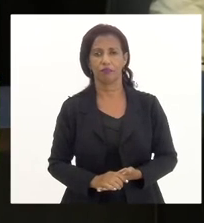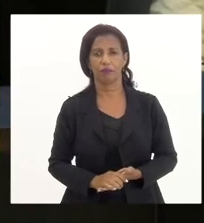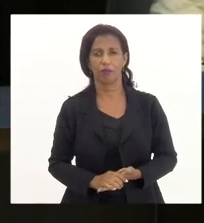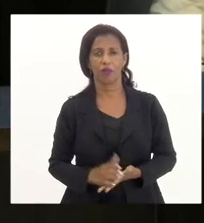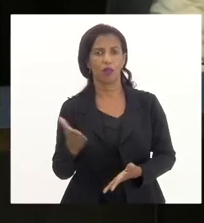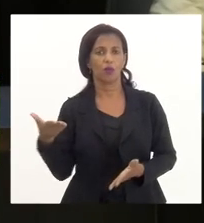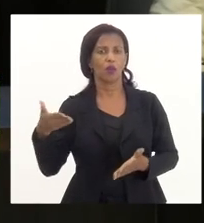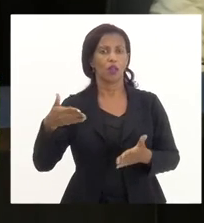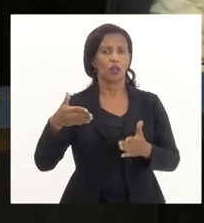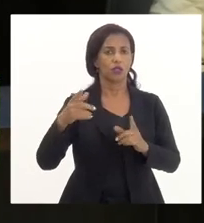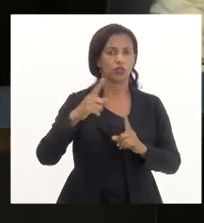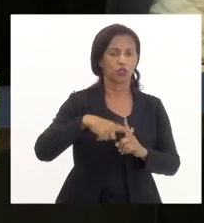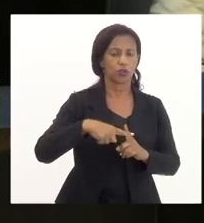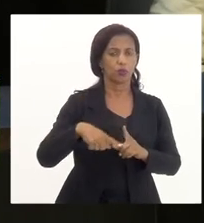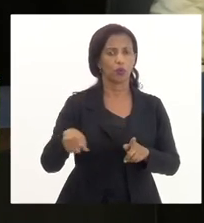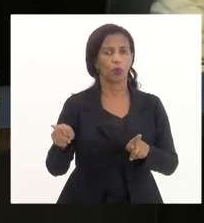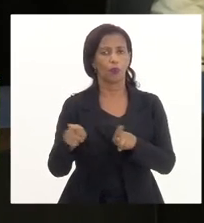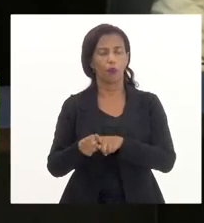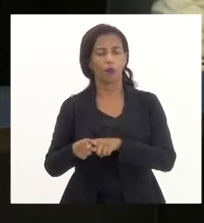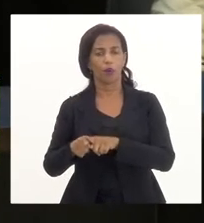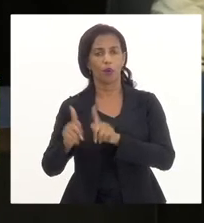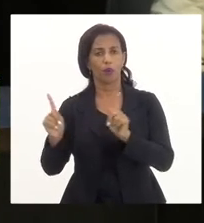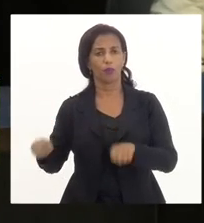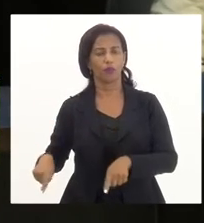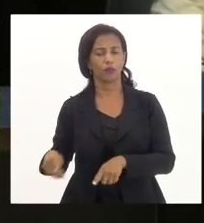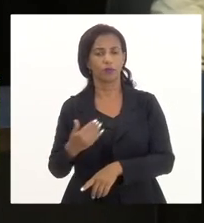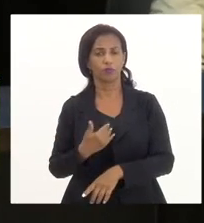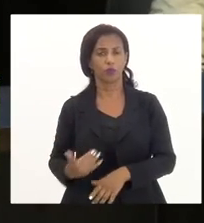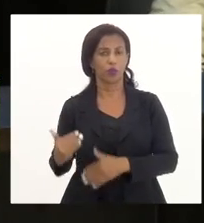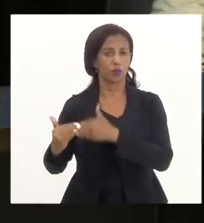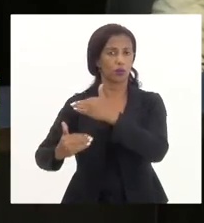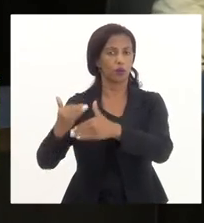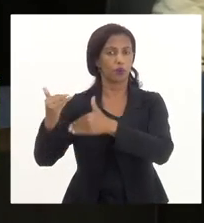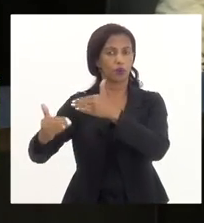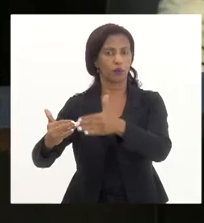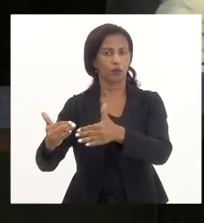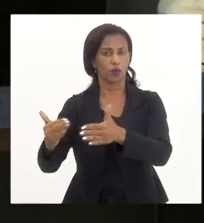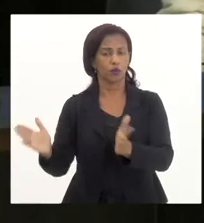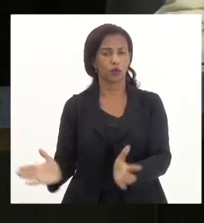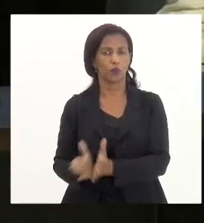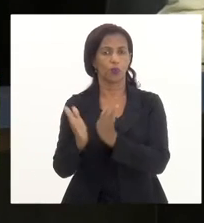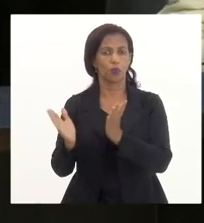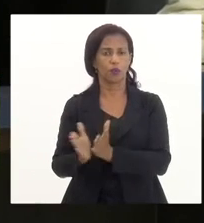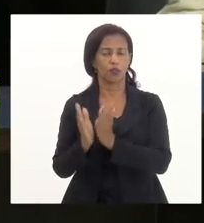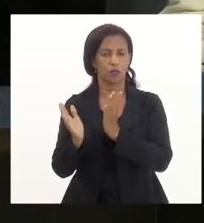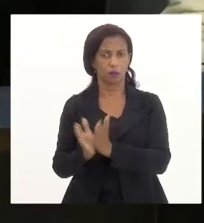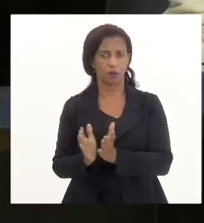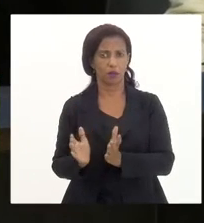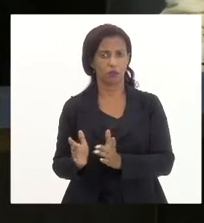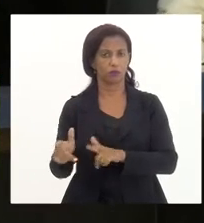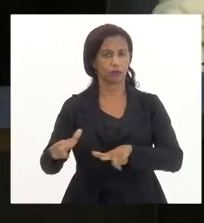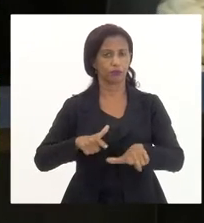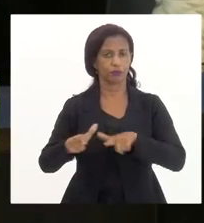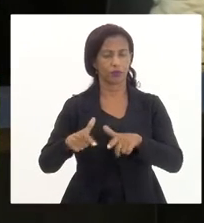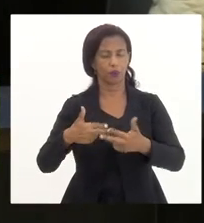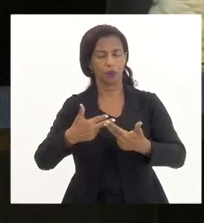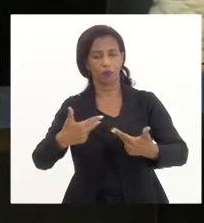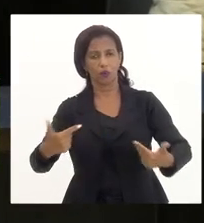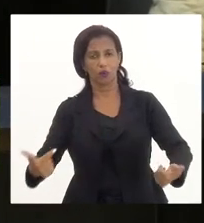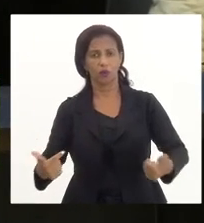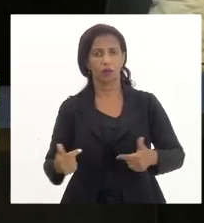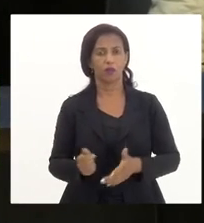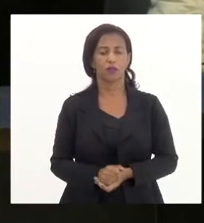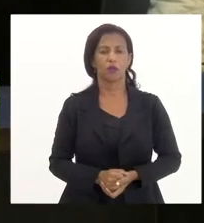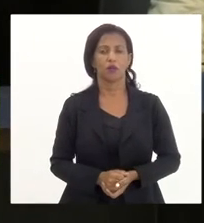éticos do serviço público O que a gente tenha um processo de empobrecimento de precarização no serviço público